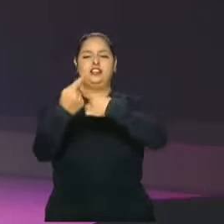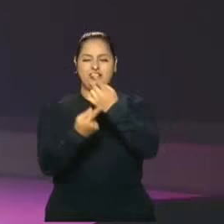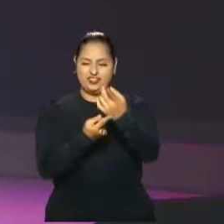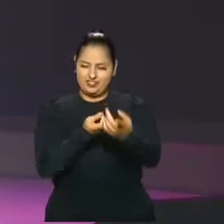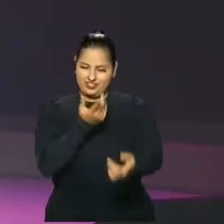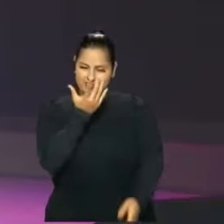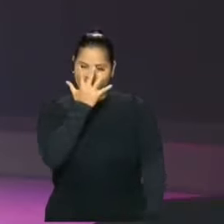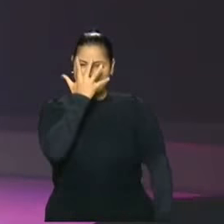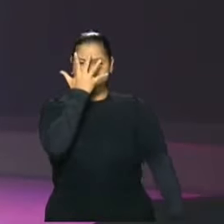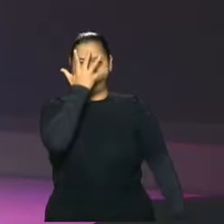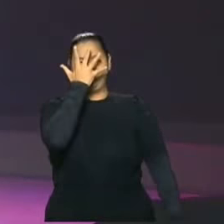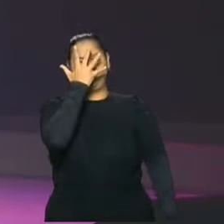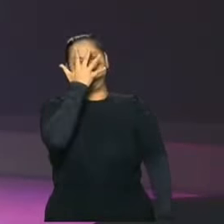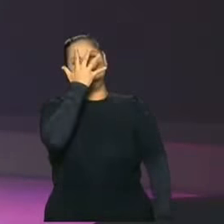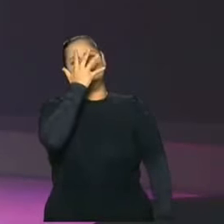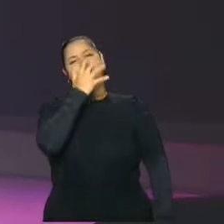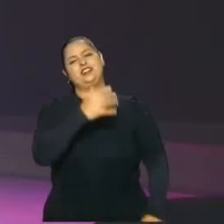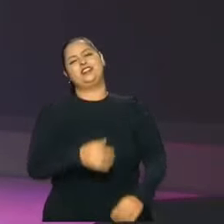carnaval.